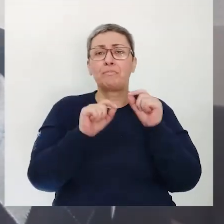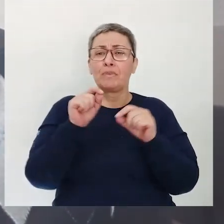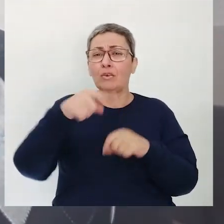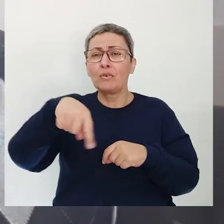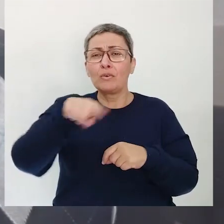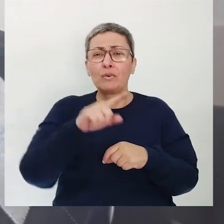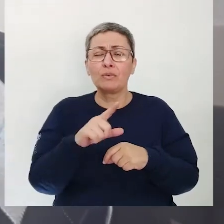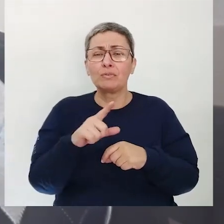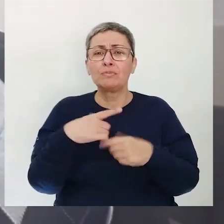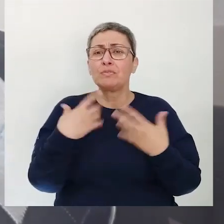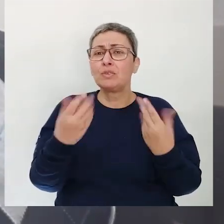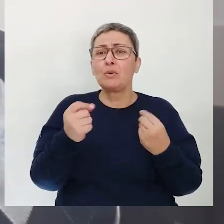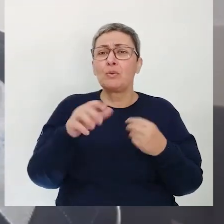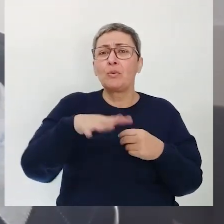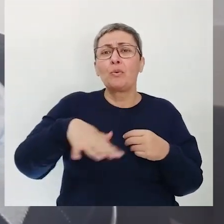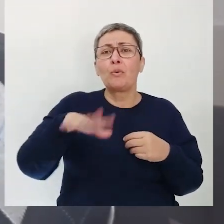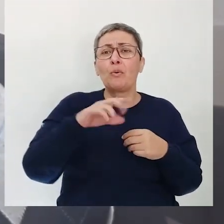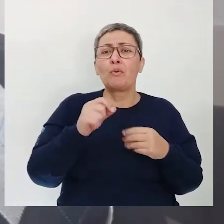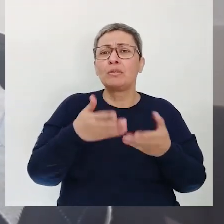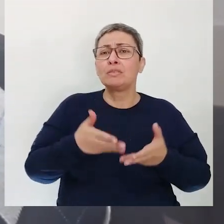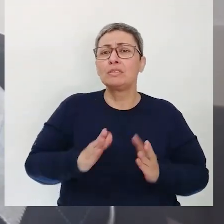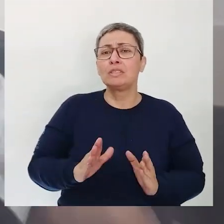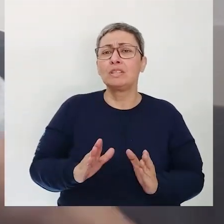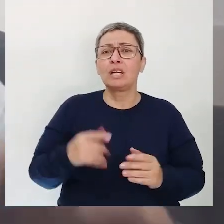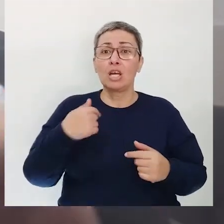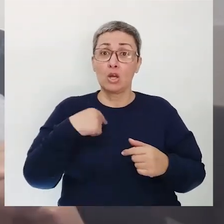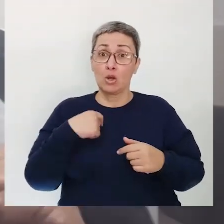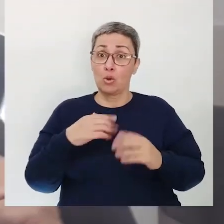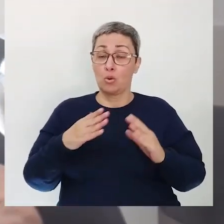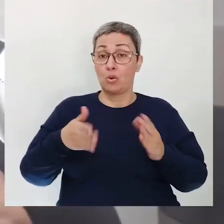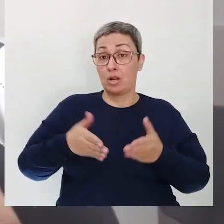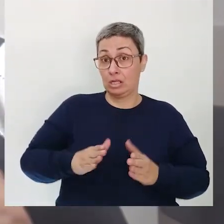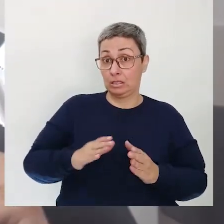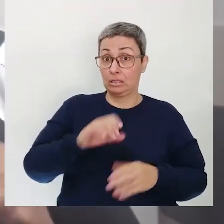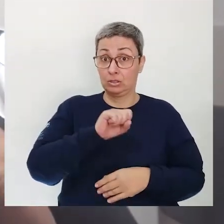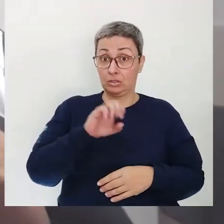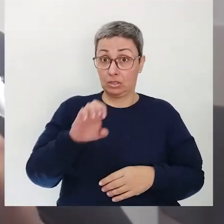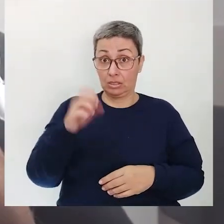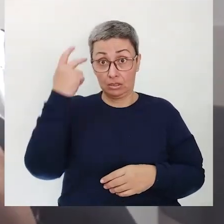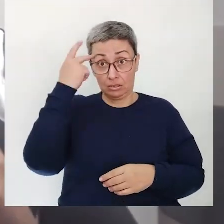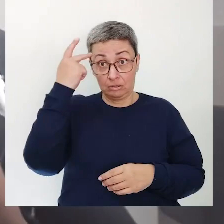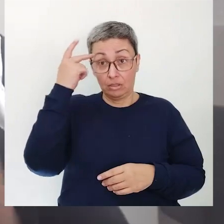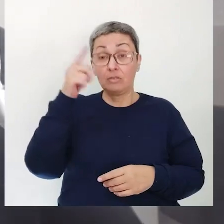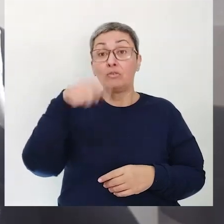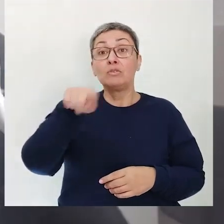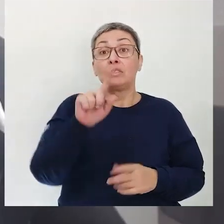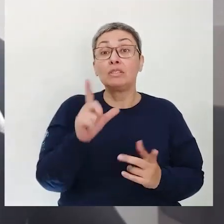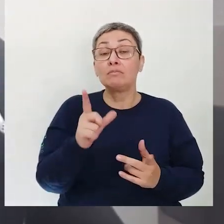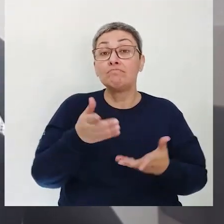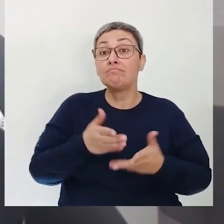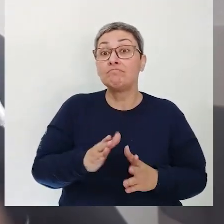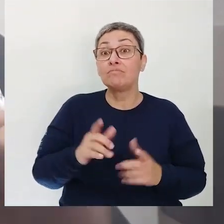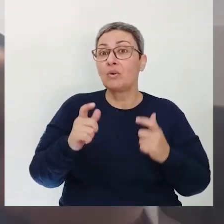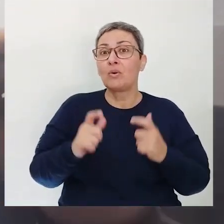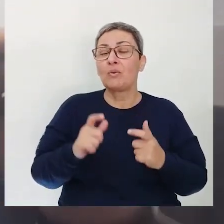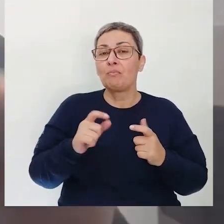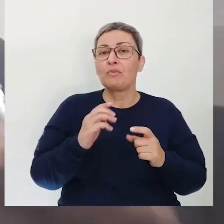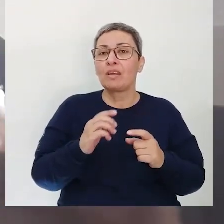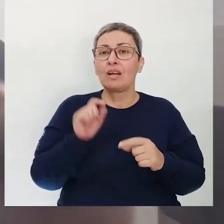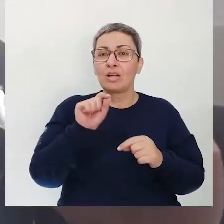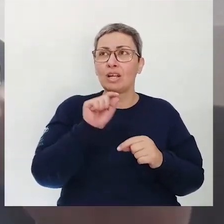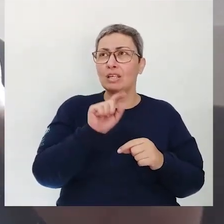né? E você? Em que região você nasceu? Eu nasci na região sudeste, nasci em São Paulo. E você? Você